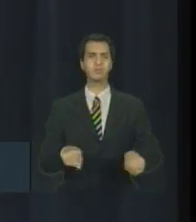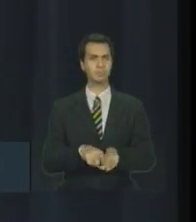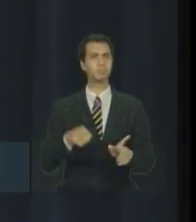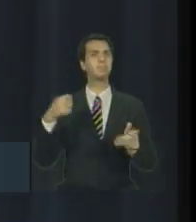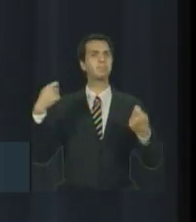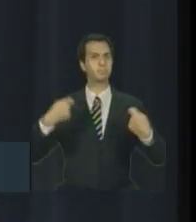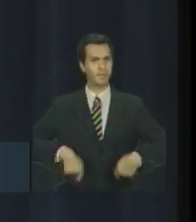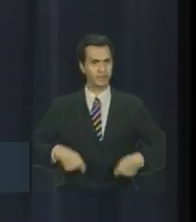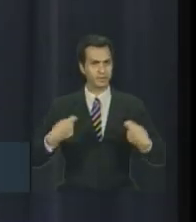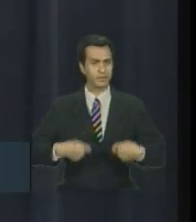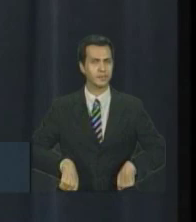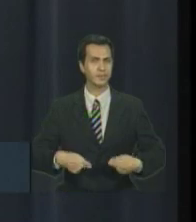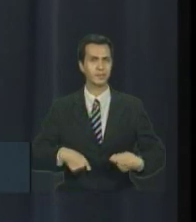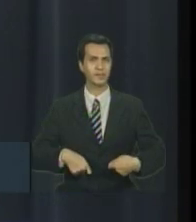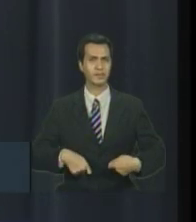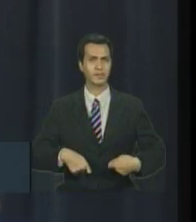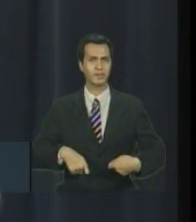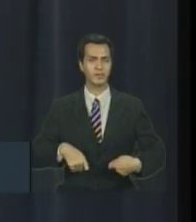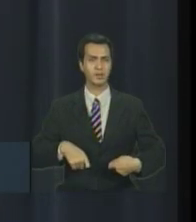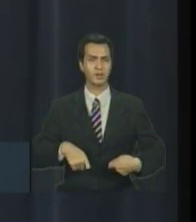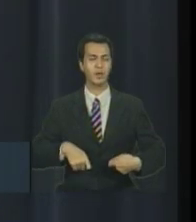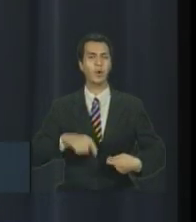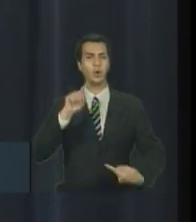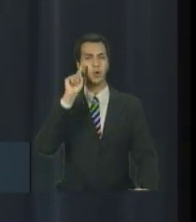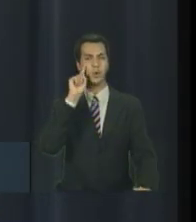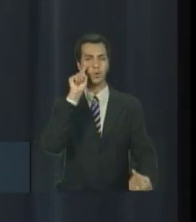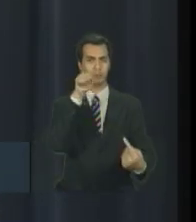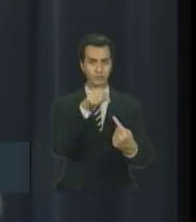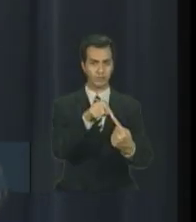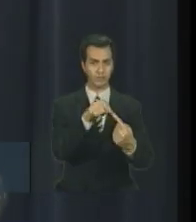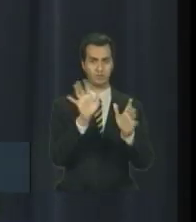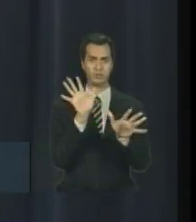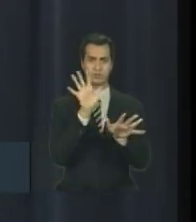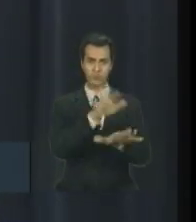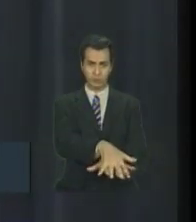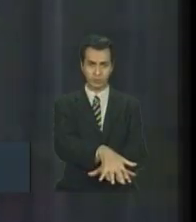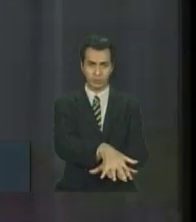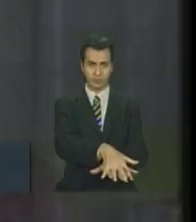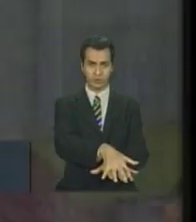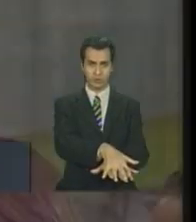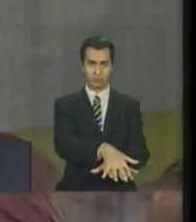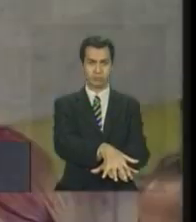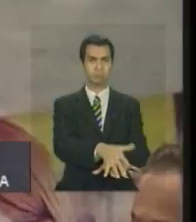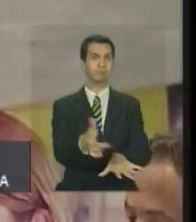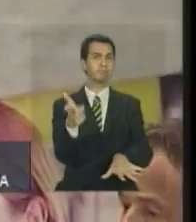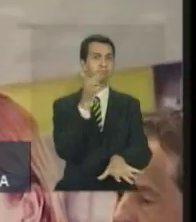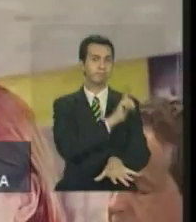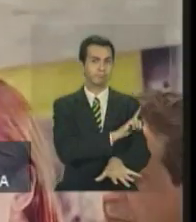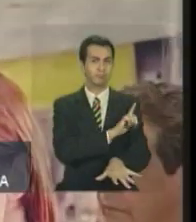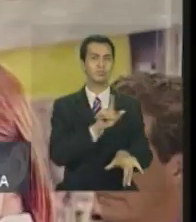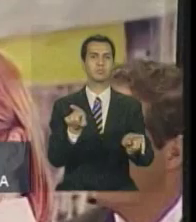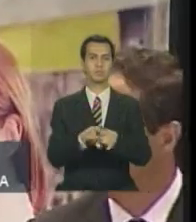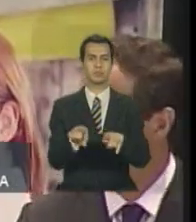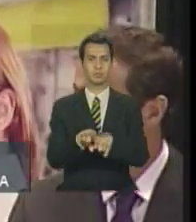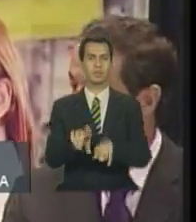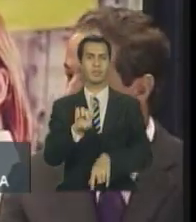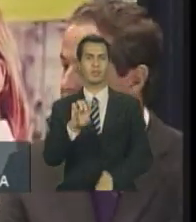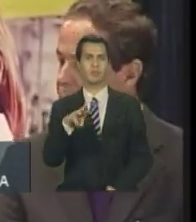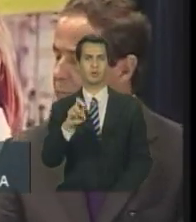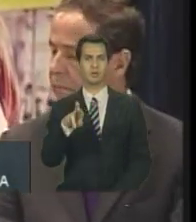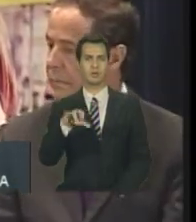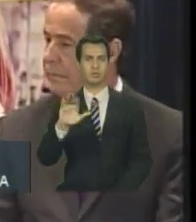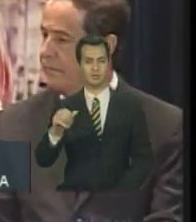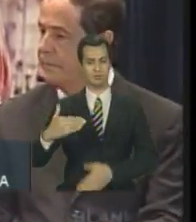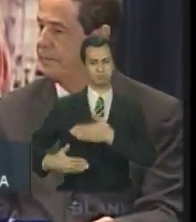qualificarmos as metas de inclusão e as metas de desenvolvimento permanente da democracia